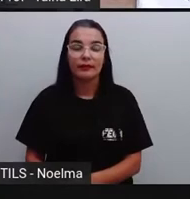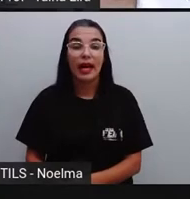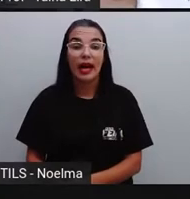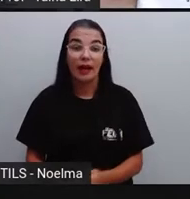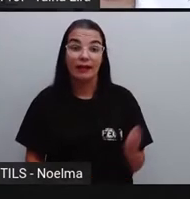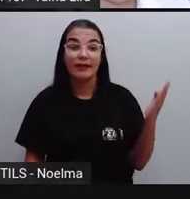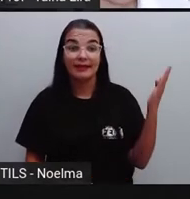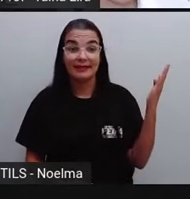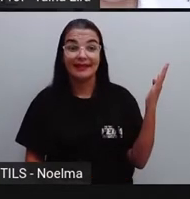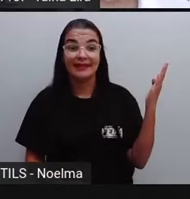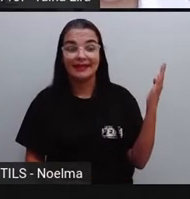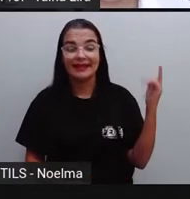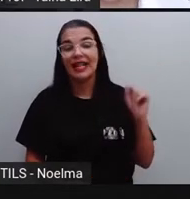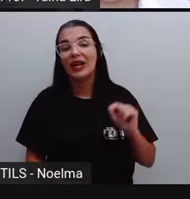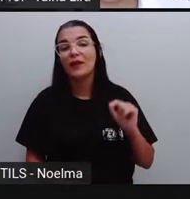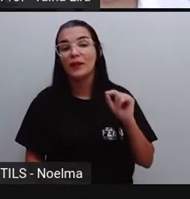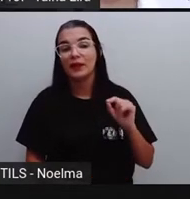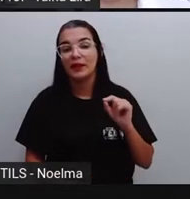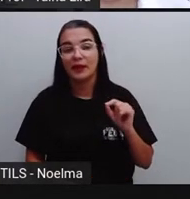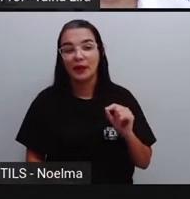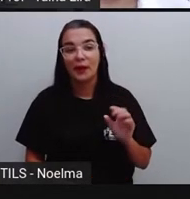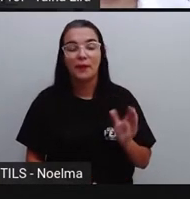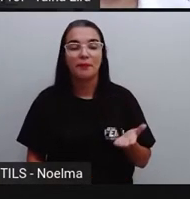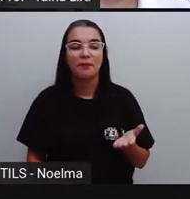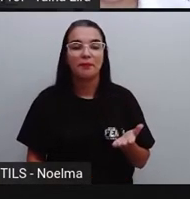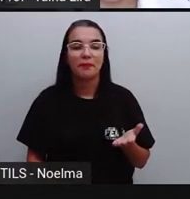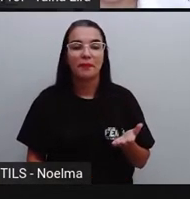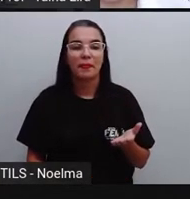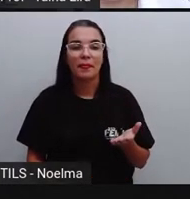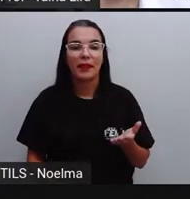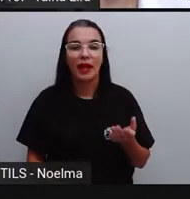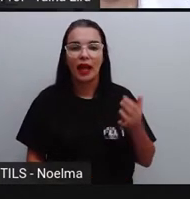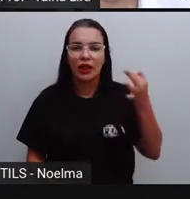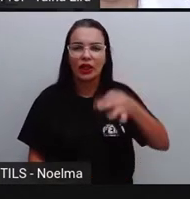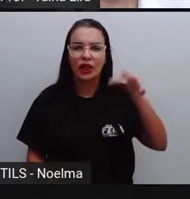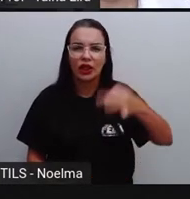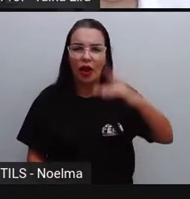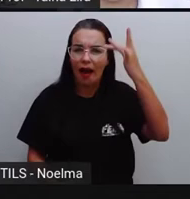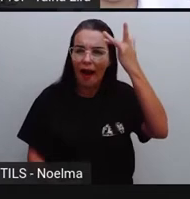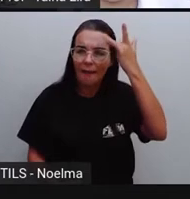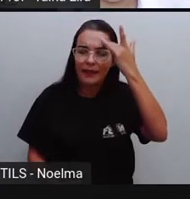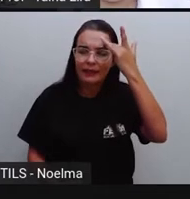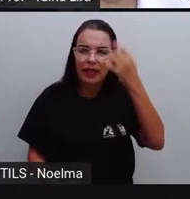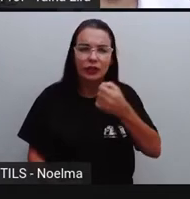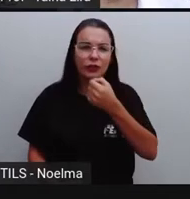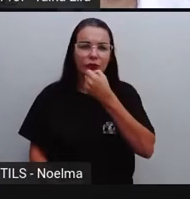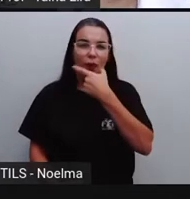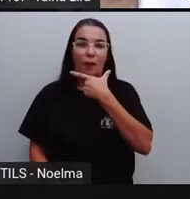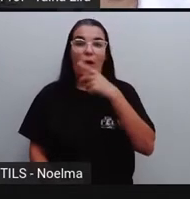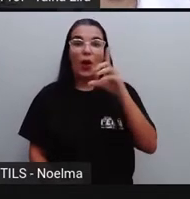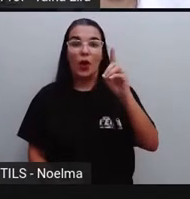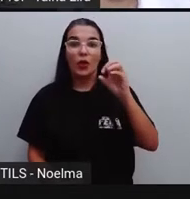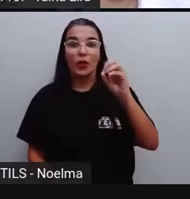Agora, olha lá, esse cartaz aqui desse remédio, a dor de cabeça, tomou Doril, a